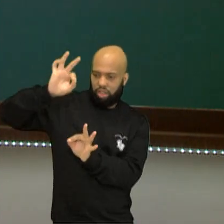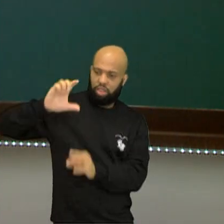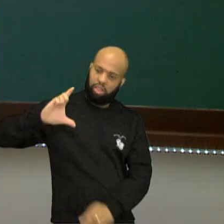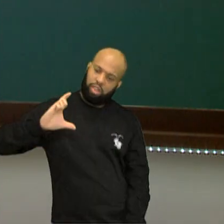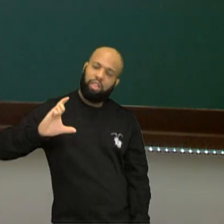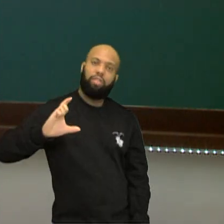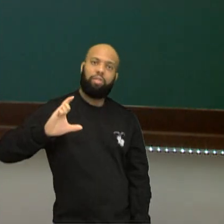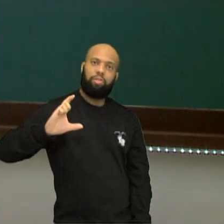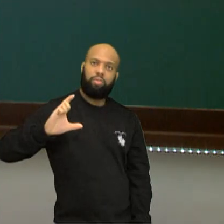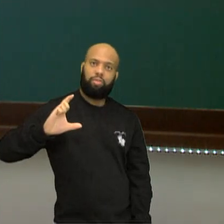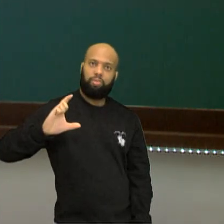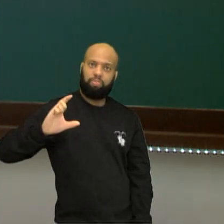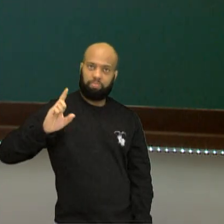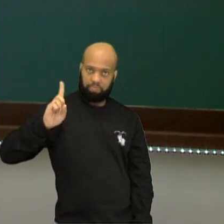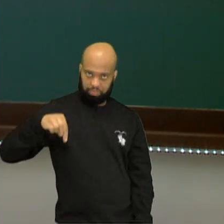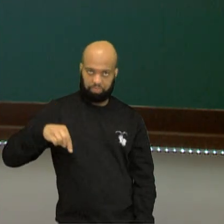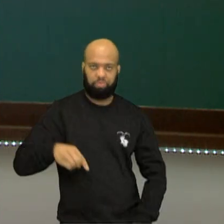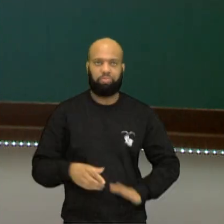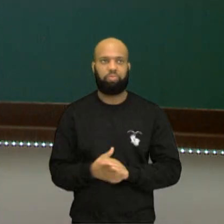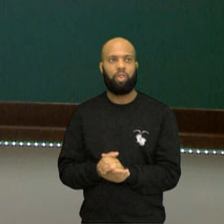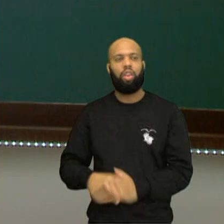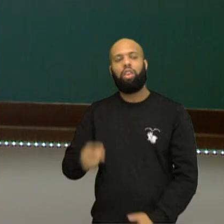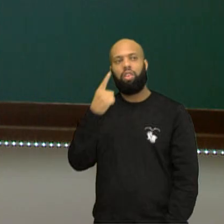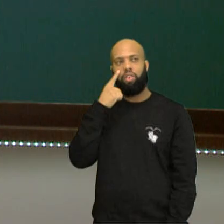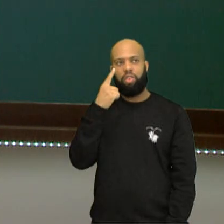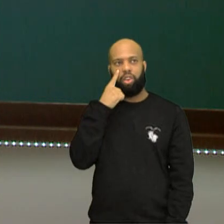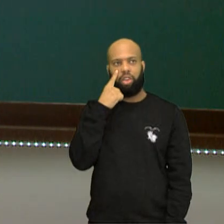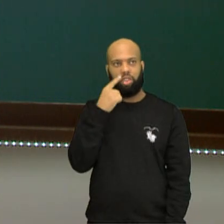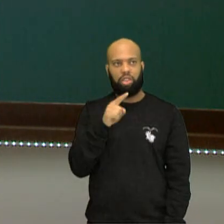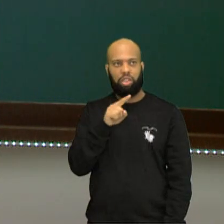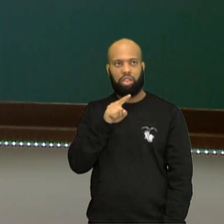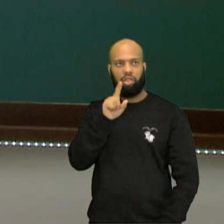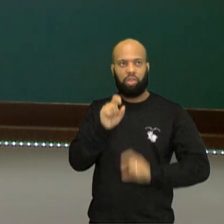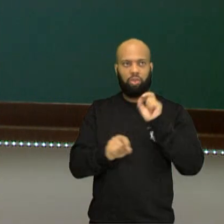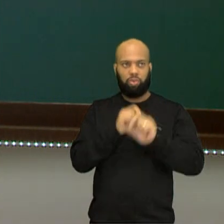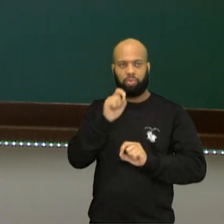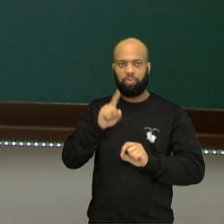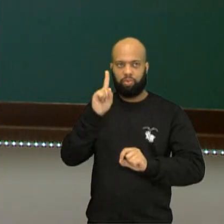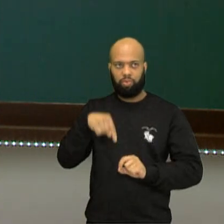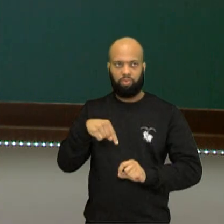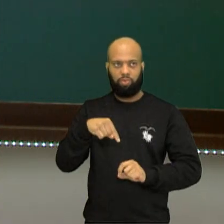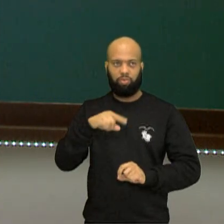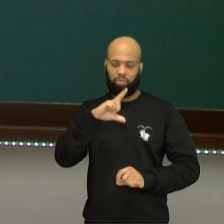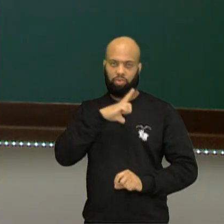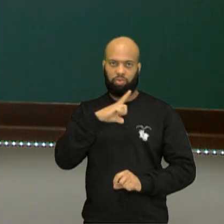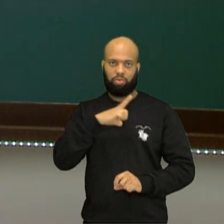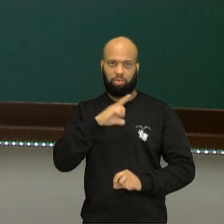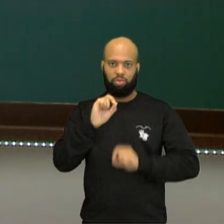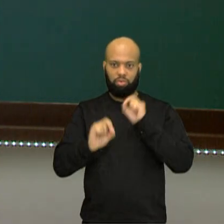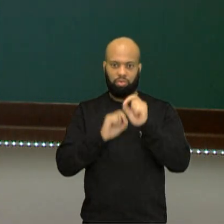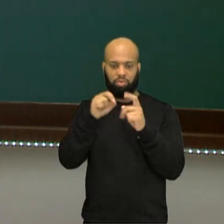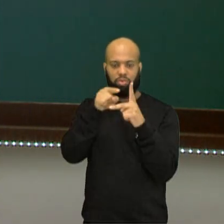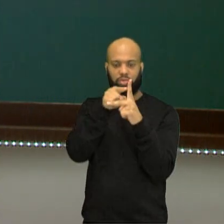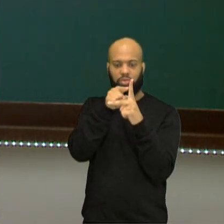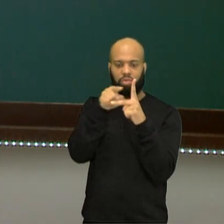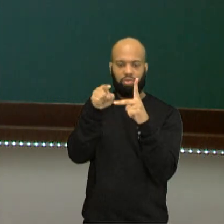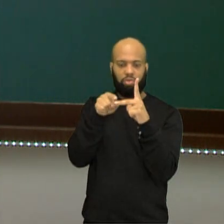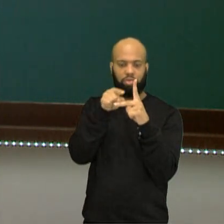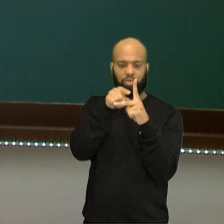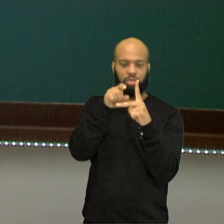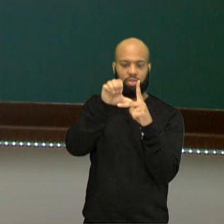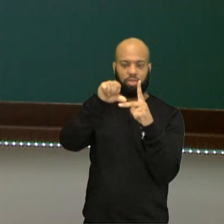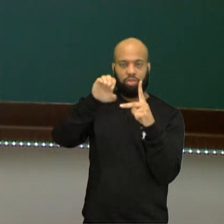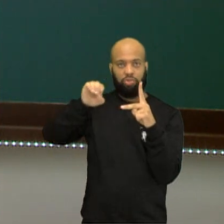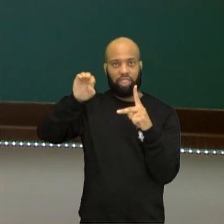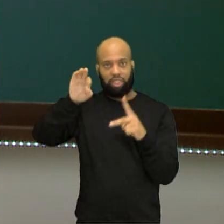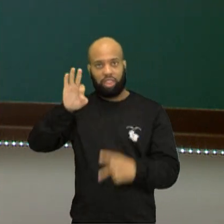ponto 1, 0, tá? Então, aqui ela vai ser perpendicular ao eixo x. Então, quando a gente projeta esse